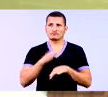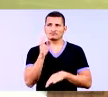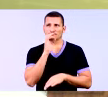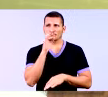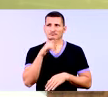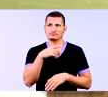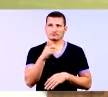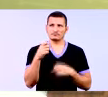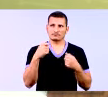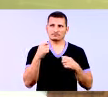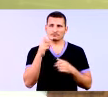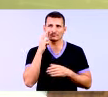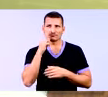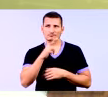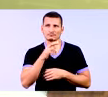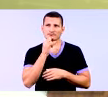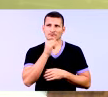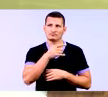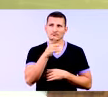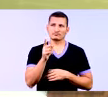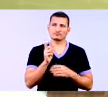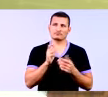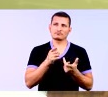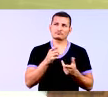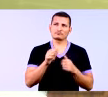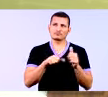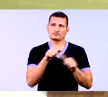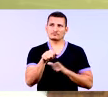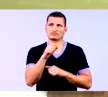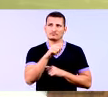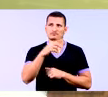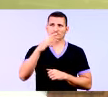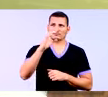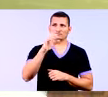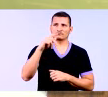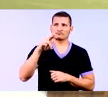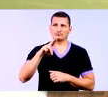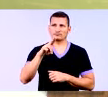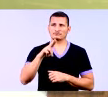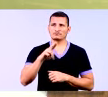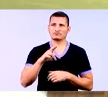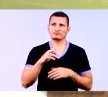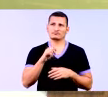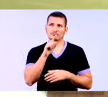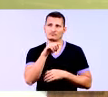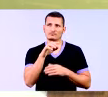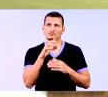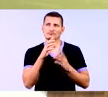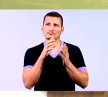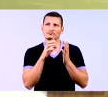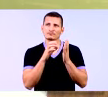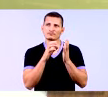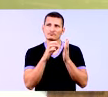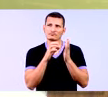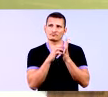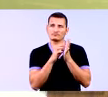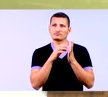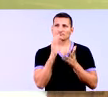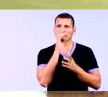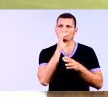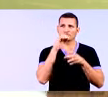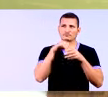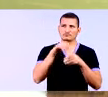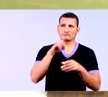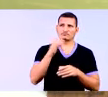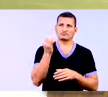que você for adquirir um processador ou trocar aquele que você já está usando, né? Essa característica da velocidade interna é